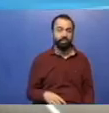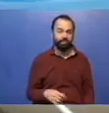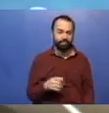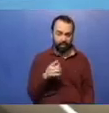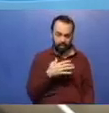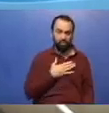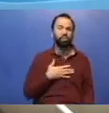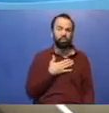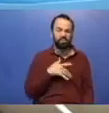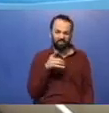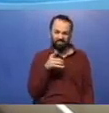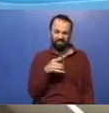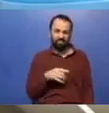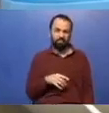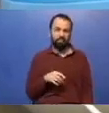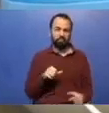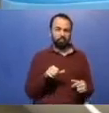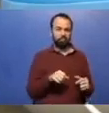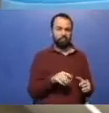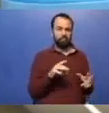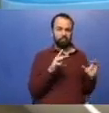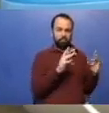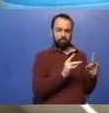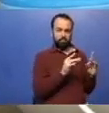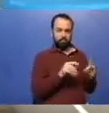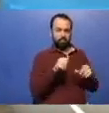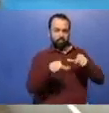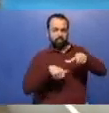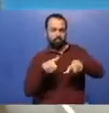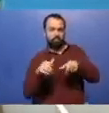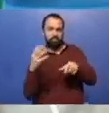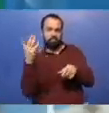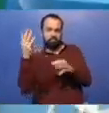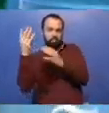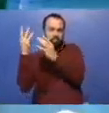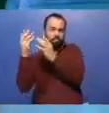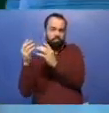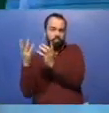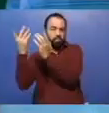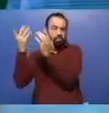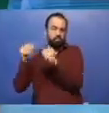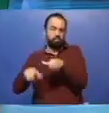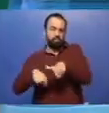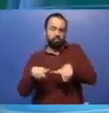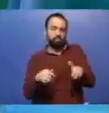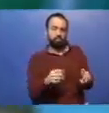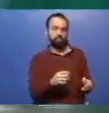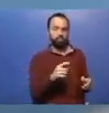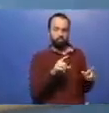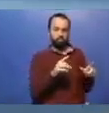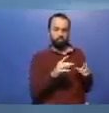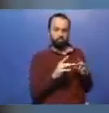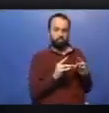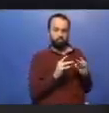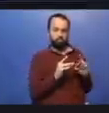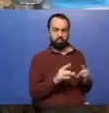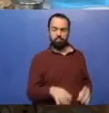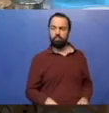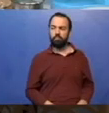Interessante, né? Passa do estado líquido para o gasoso. Vamos ver agora quais os outros estados.